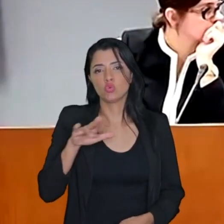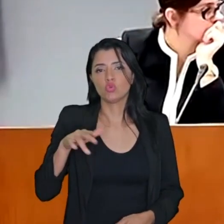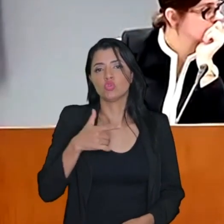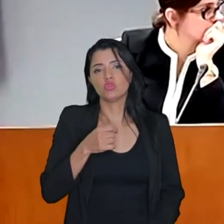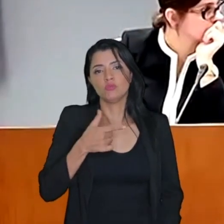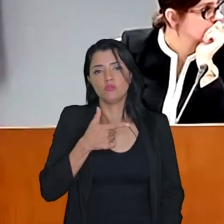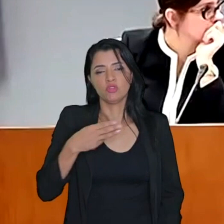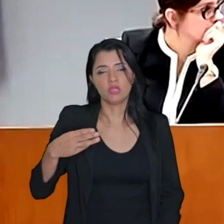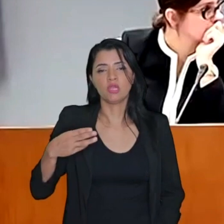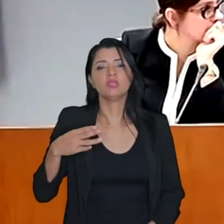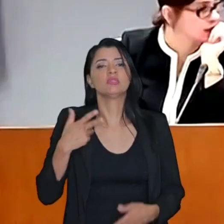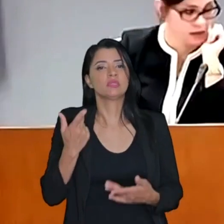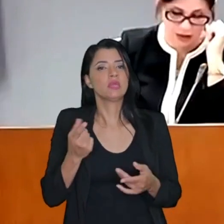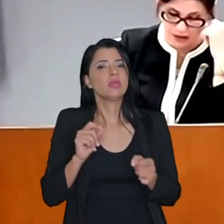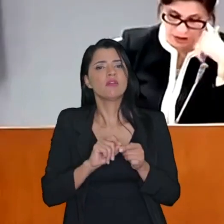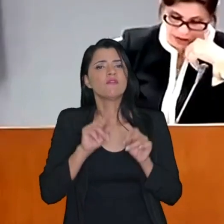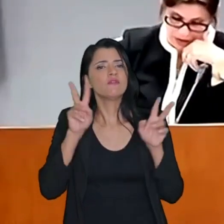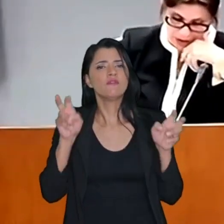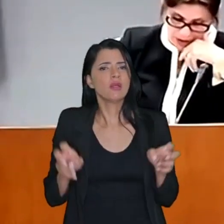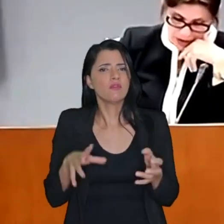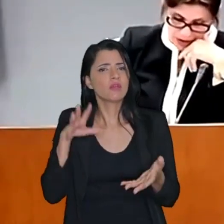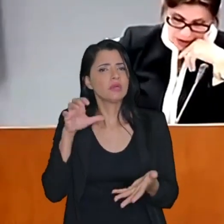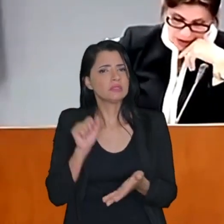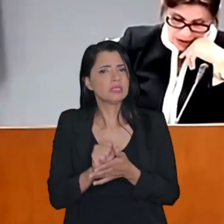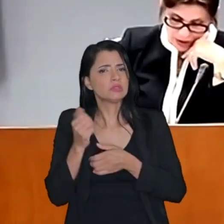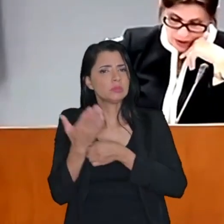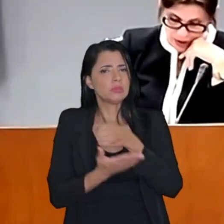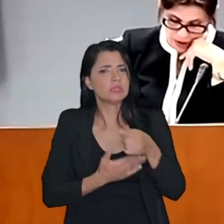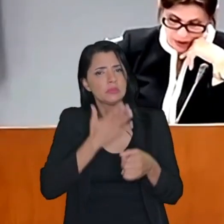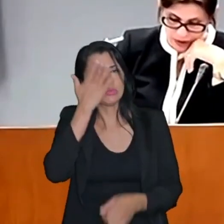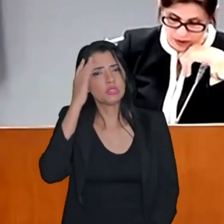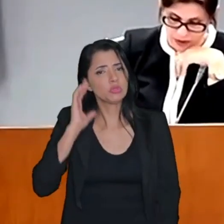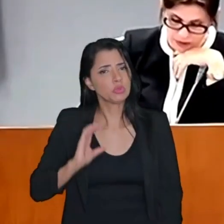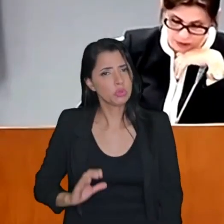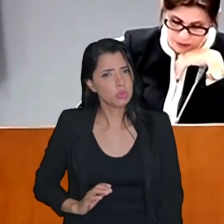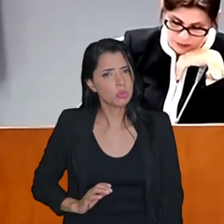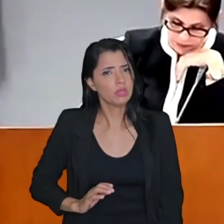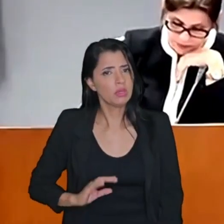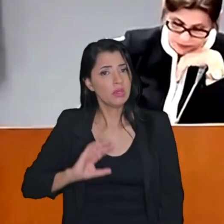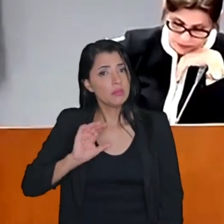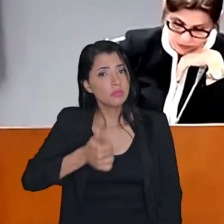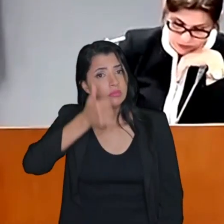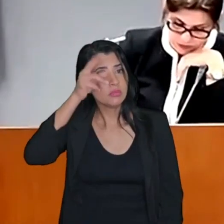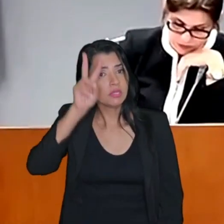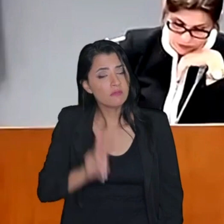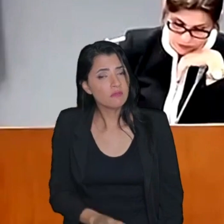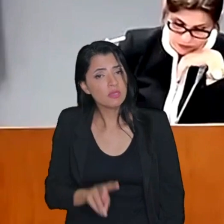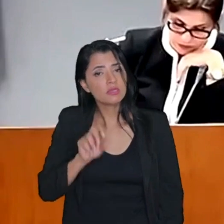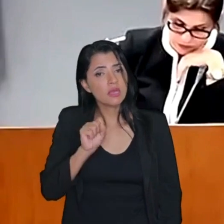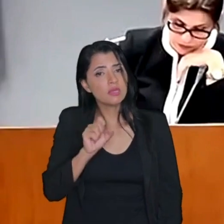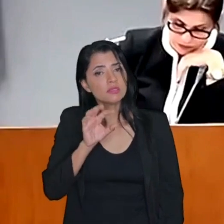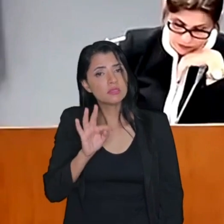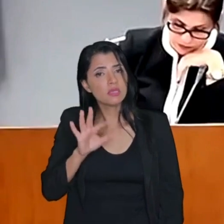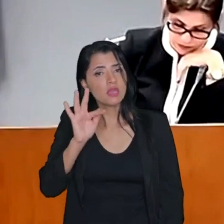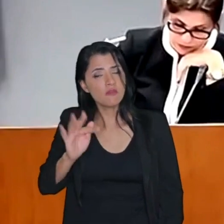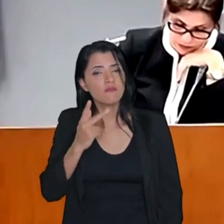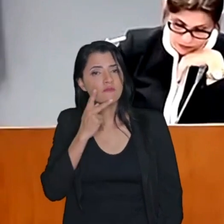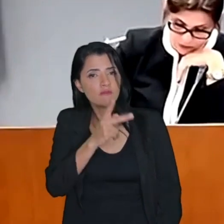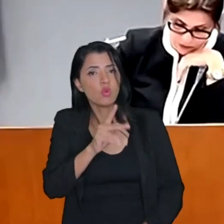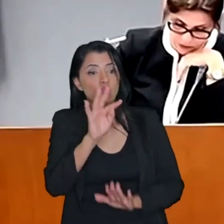DPF, então, 695, que tratava do cadastro base do cidadão. Foi a primeira vez que o Supremo Tribunal Federal